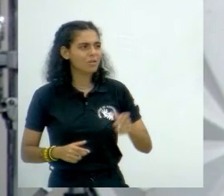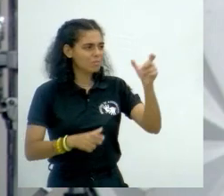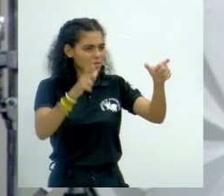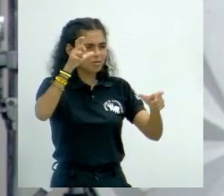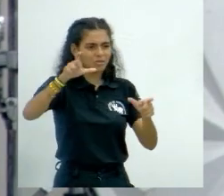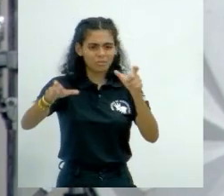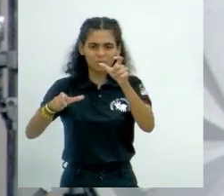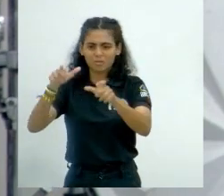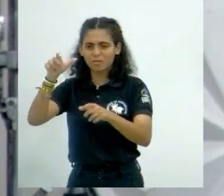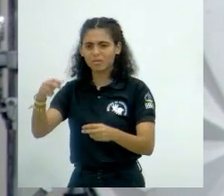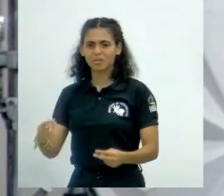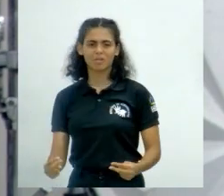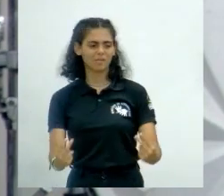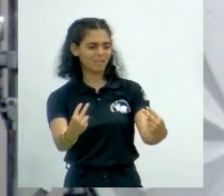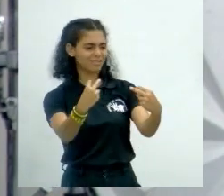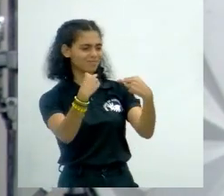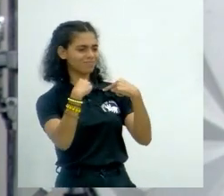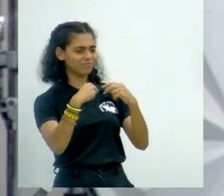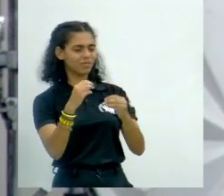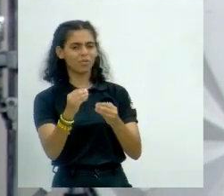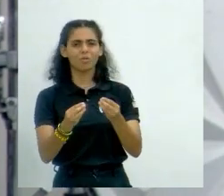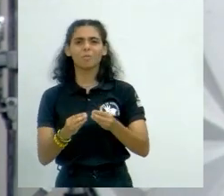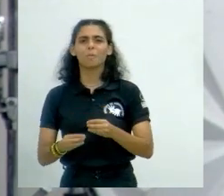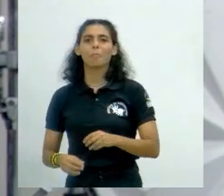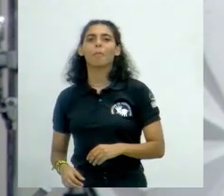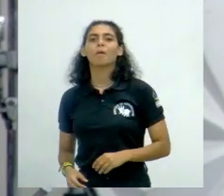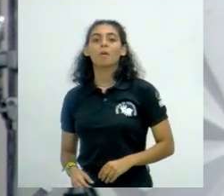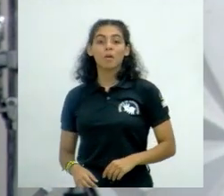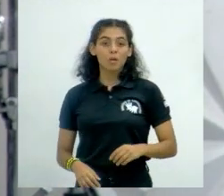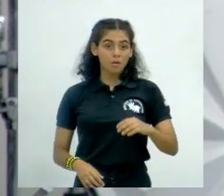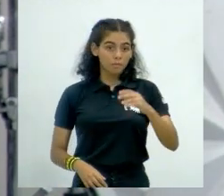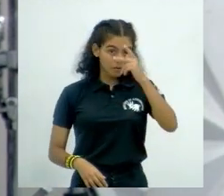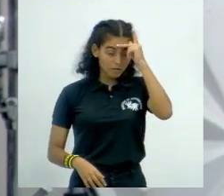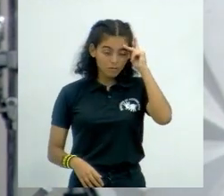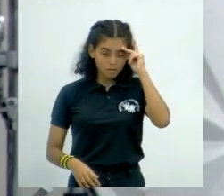do Senhor. Vamos orar? E vamos orar pedindo sabedoria.